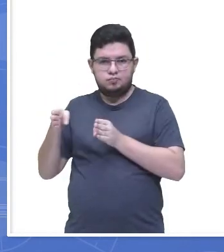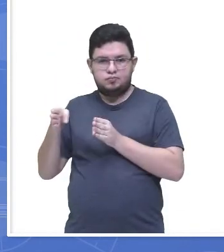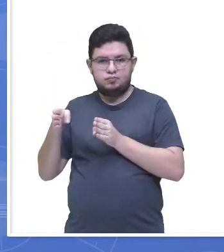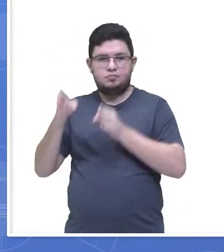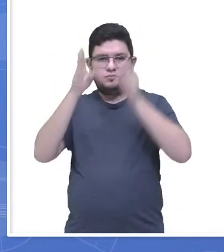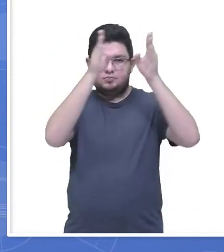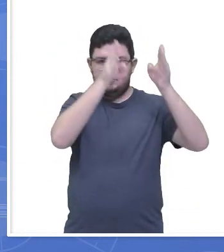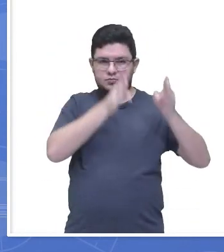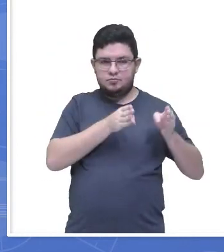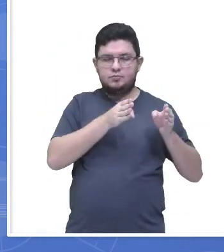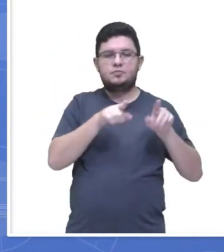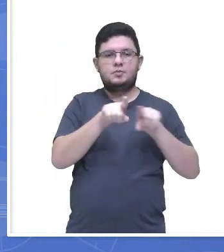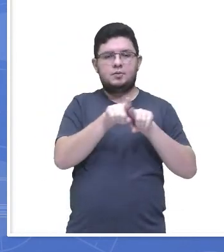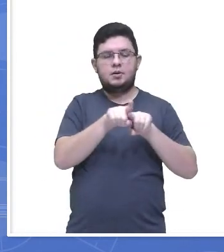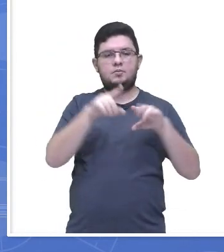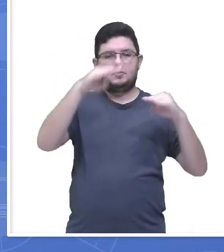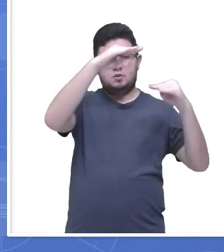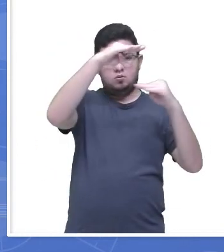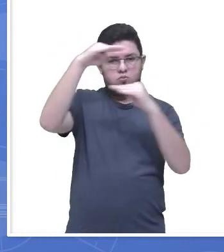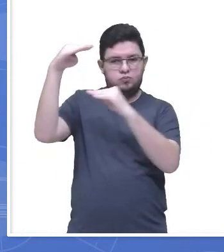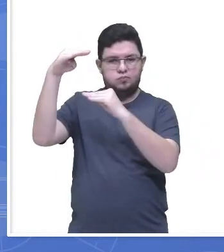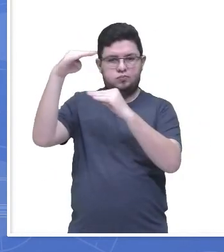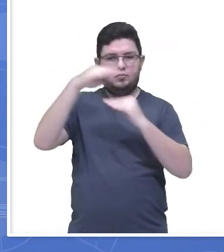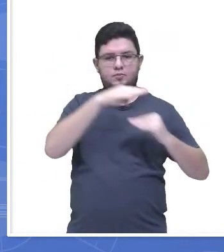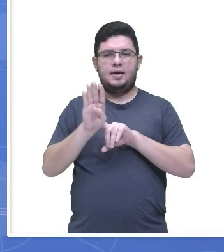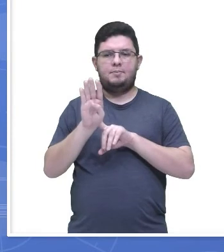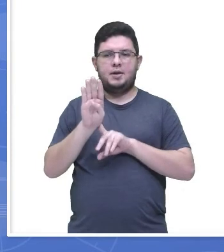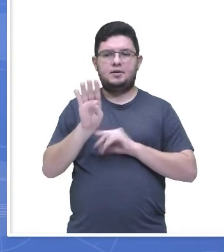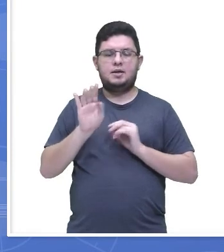do pessoal do segundo ano, e vocês vão ficar agora com Química.